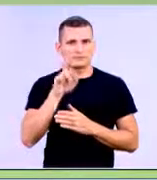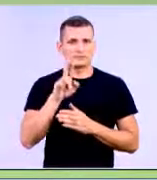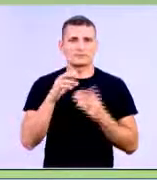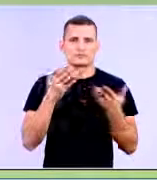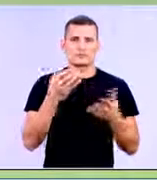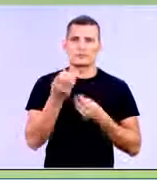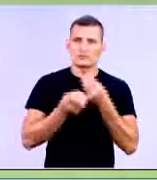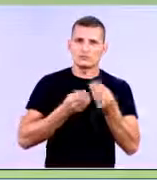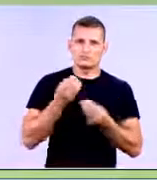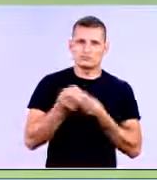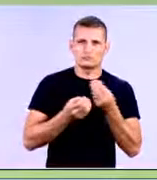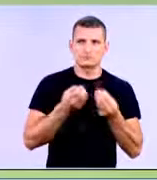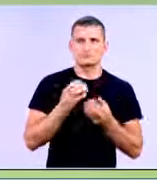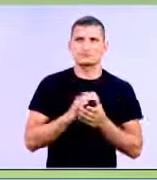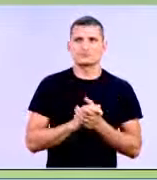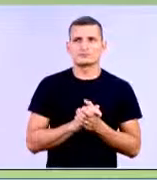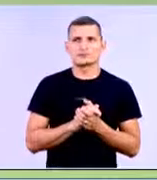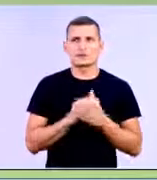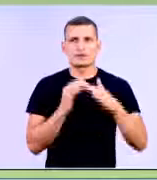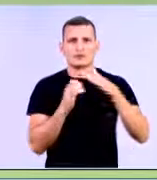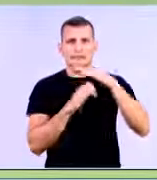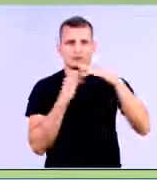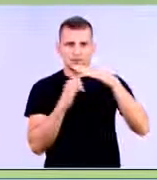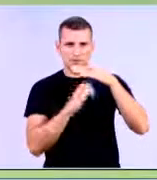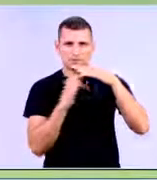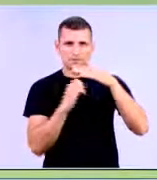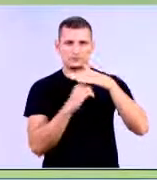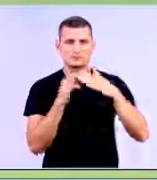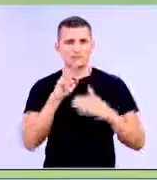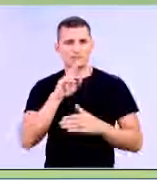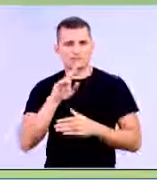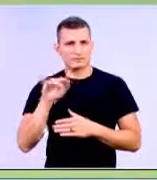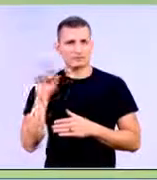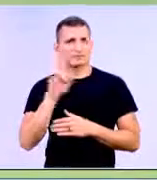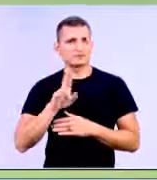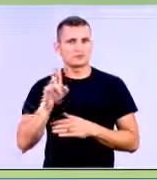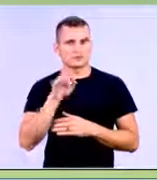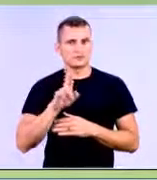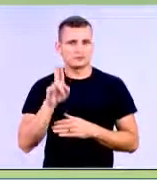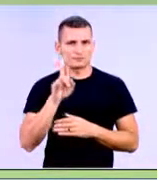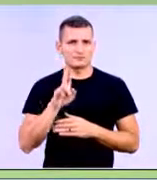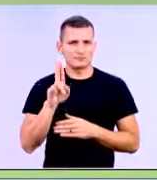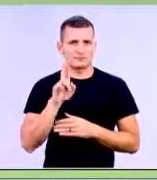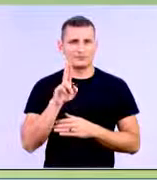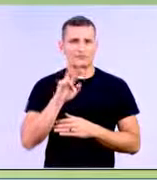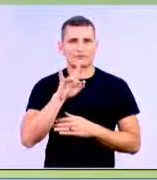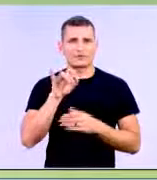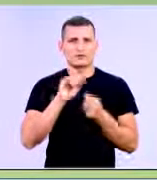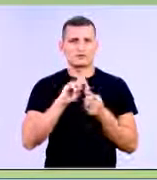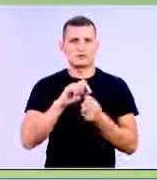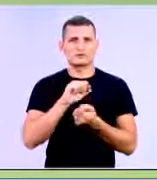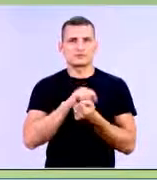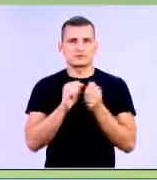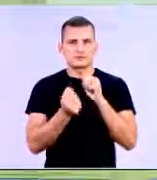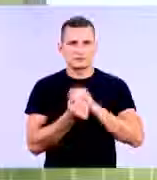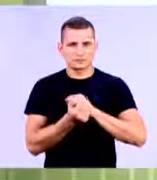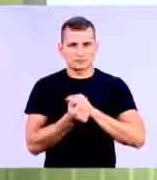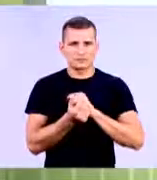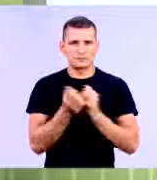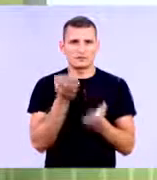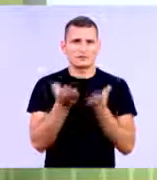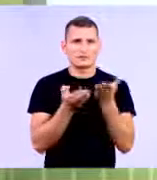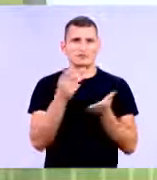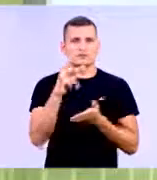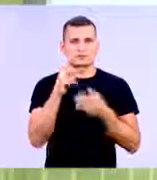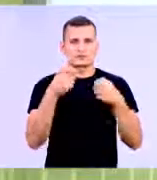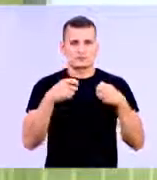é que funciona, né? A empresa, ela vai utilizar e vai fazer adaptações para atender às suas